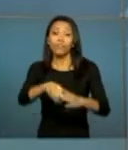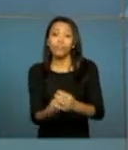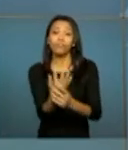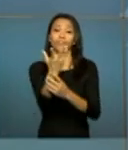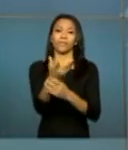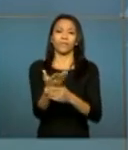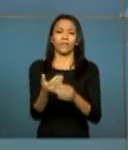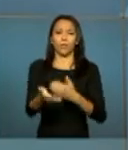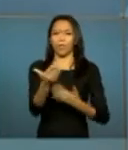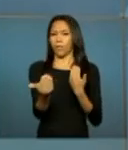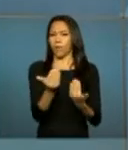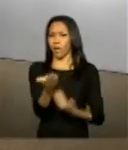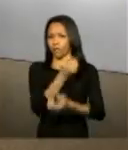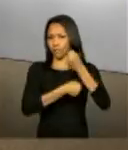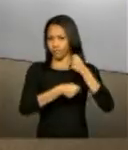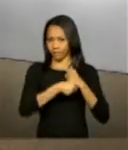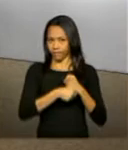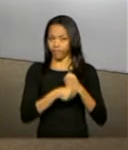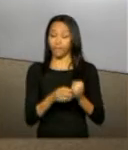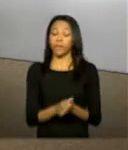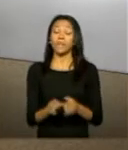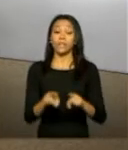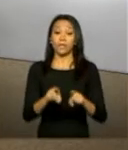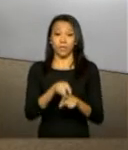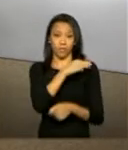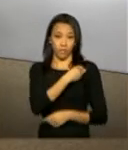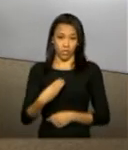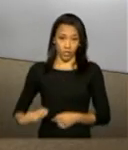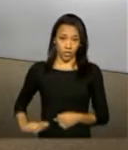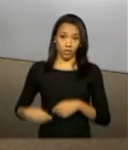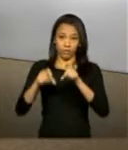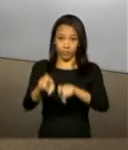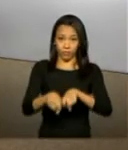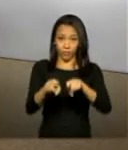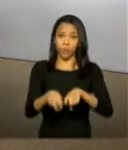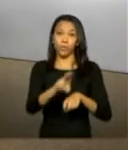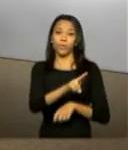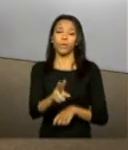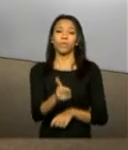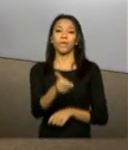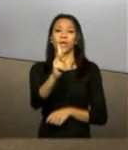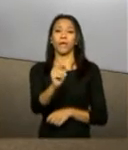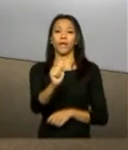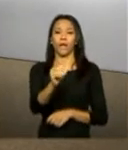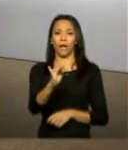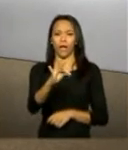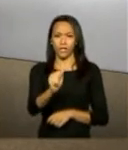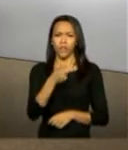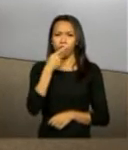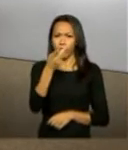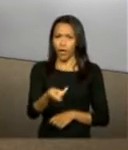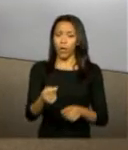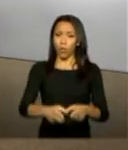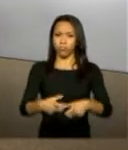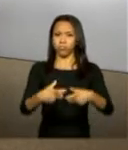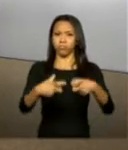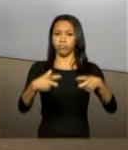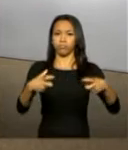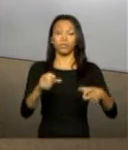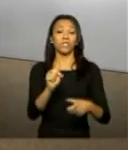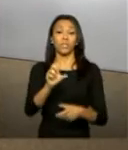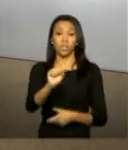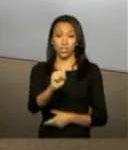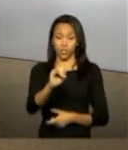na safra anterior. E a ministra da Agricultura, Cátia Abreu, falou sobre o crescimento da produção de soja no país e